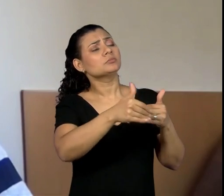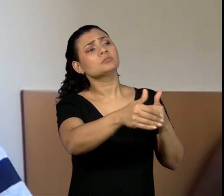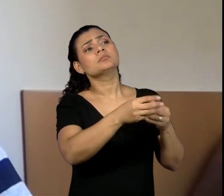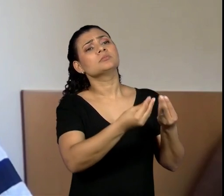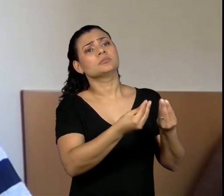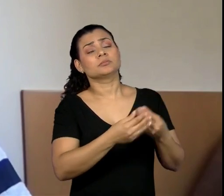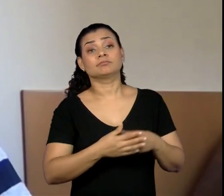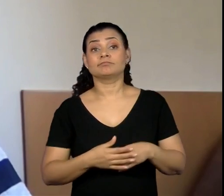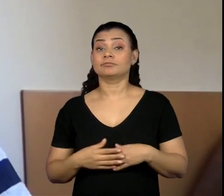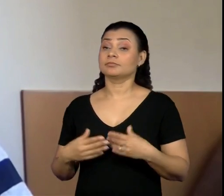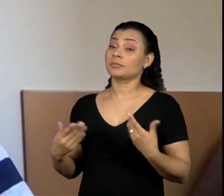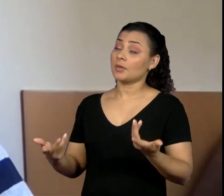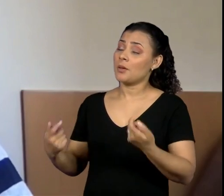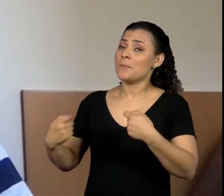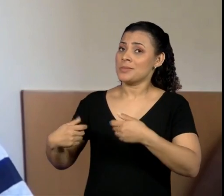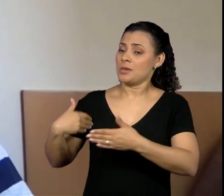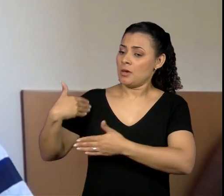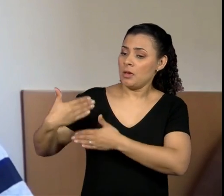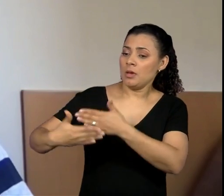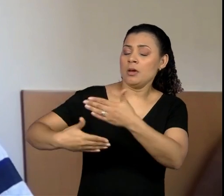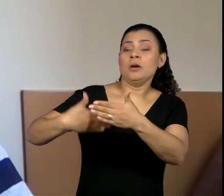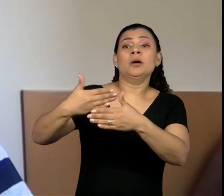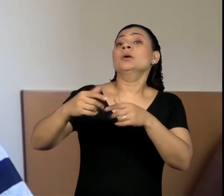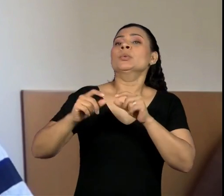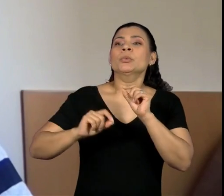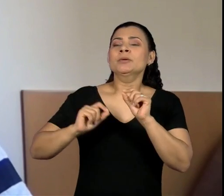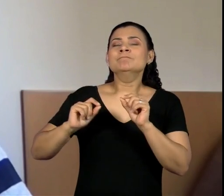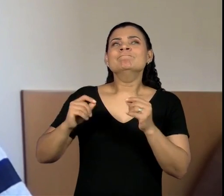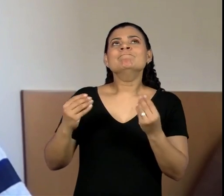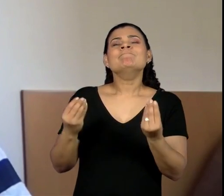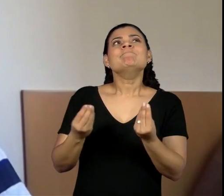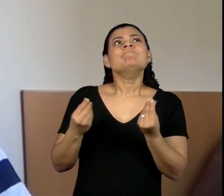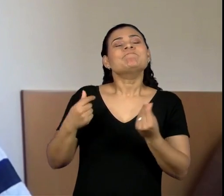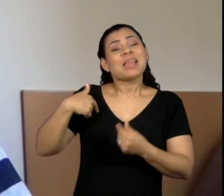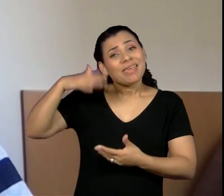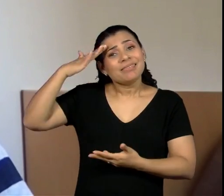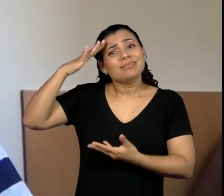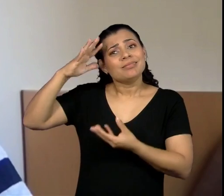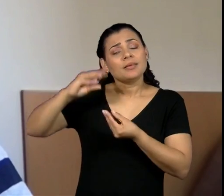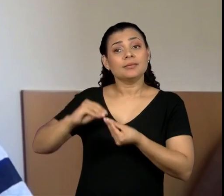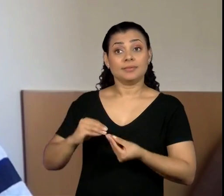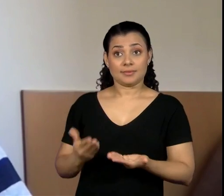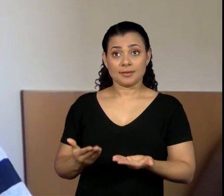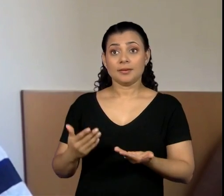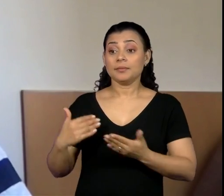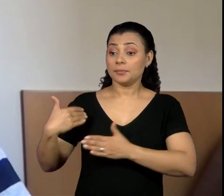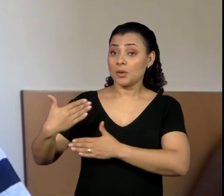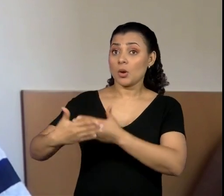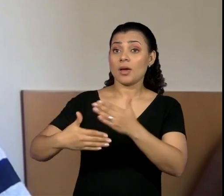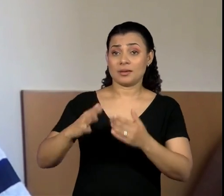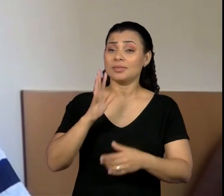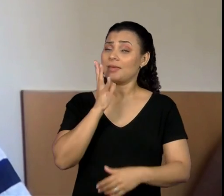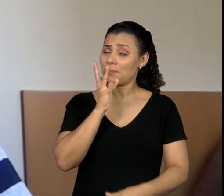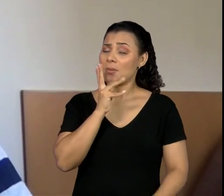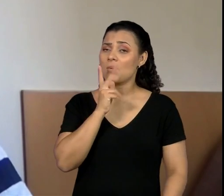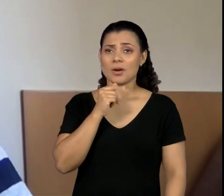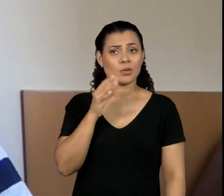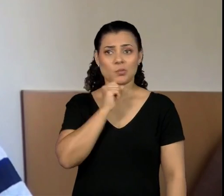há progressos, mas a gente tem que entender que os progressos são